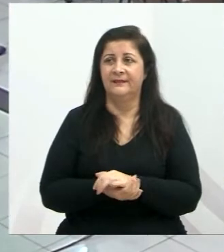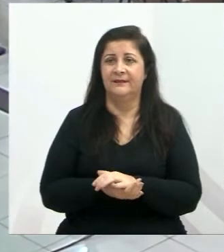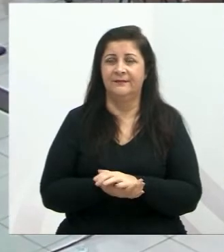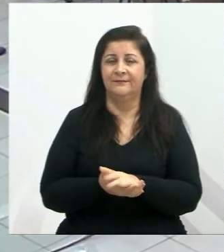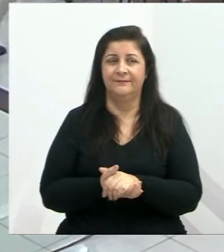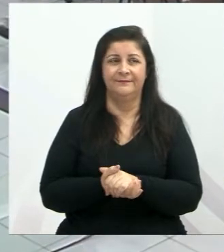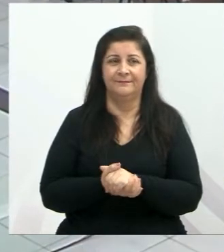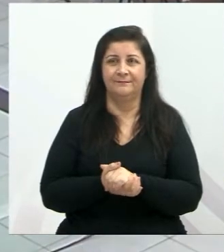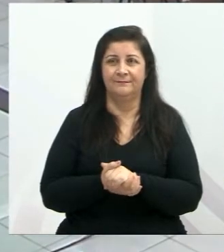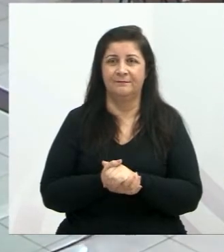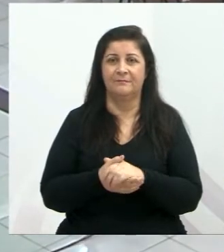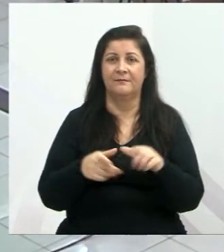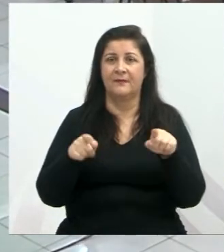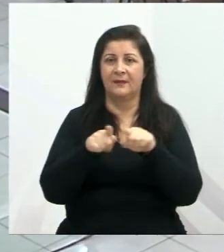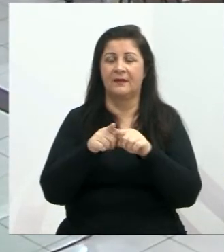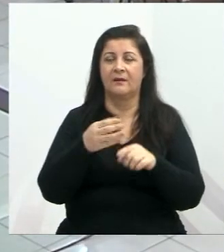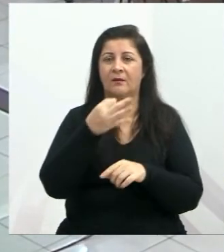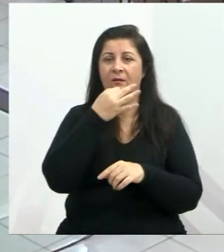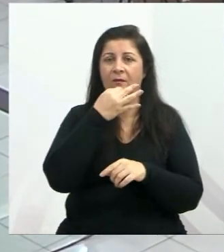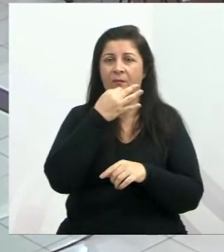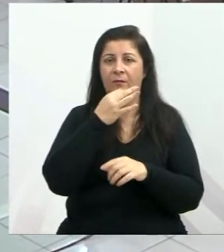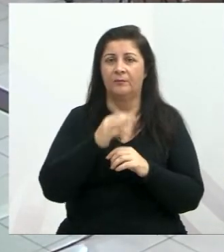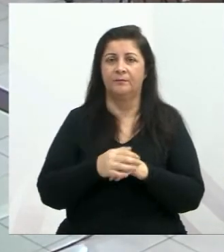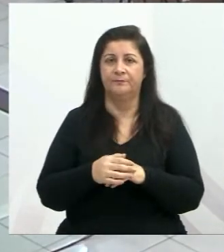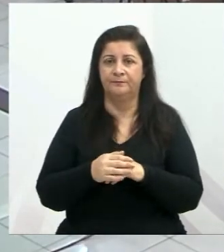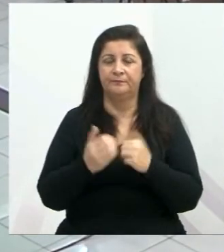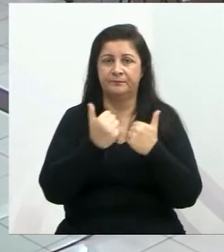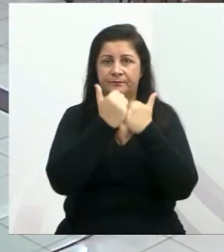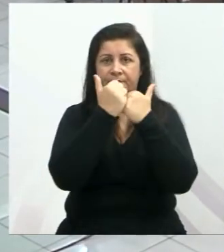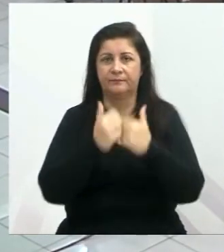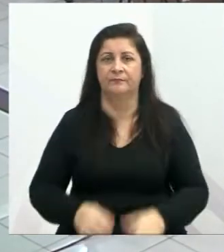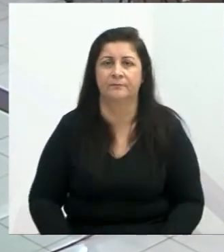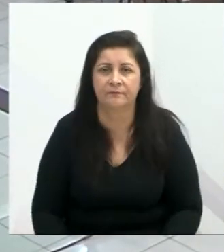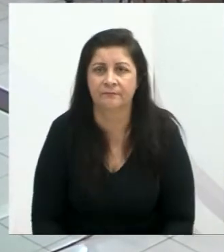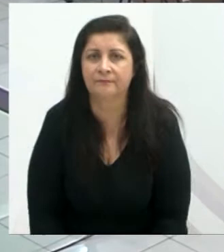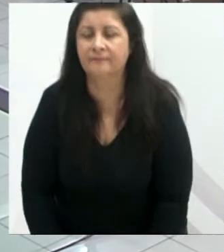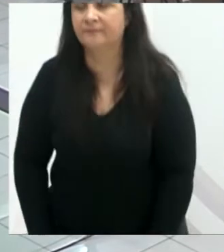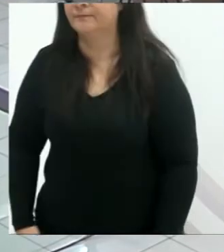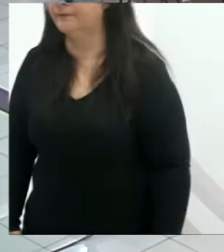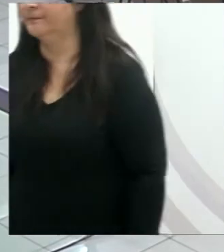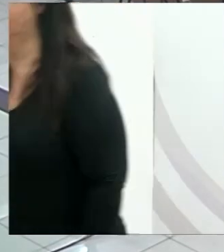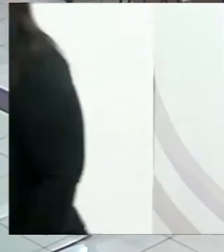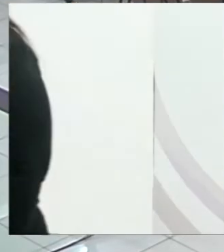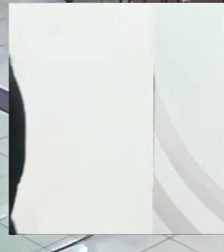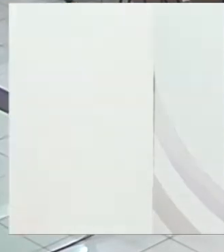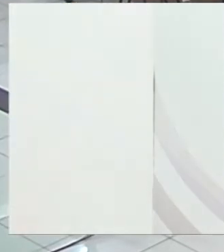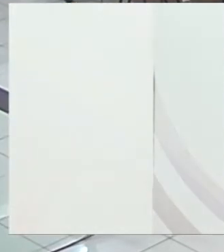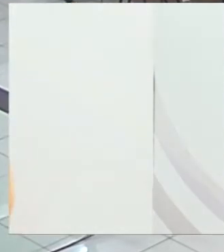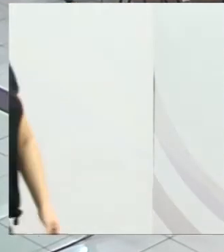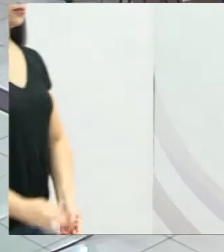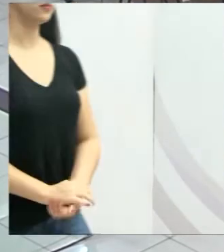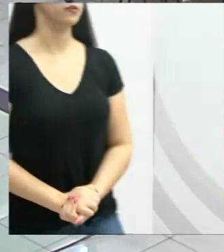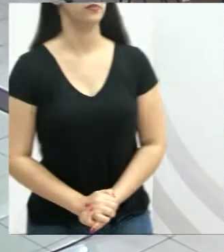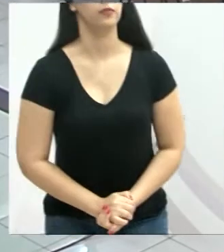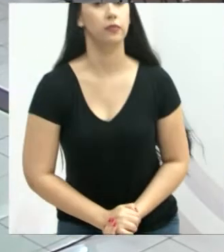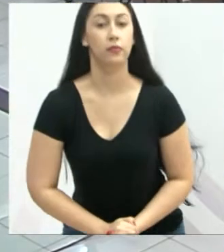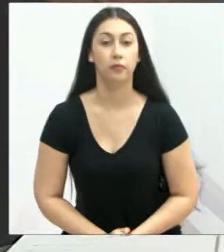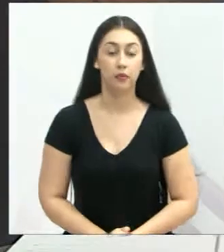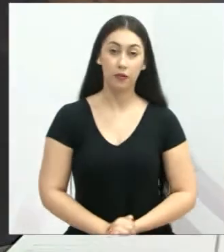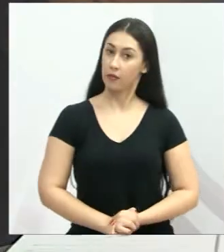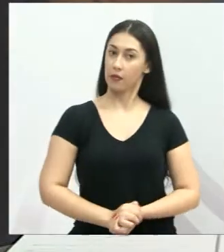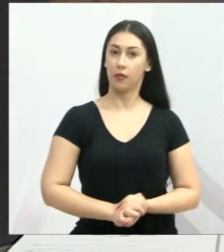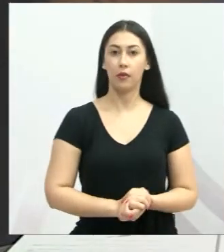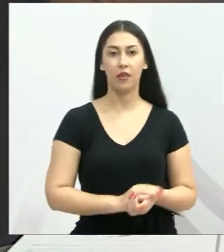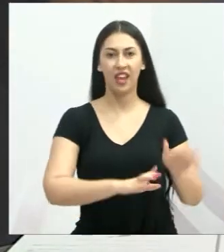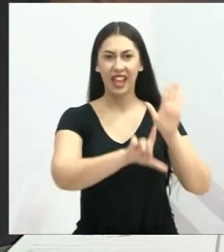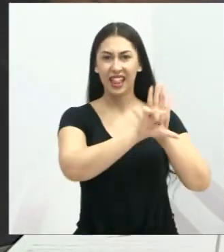Senhor presidente, também quero contribuir e dizer que, para mim, certas coisas na minha vida são bem claras. Lei não se discute,